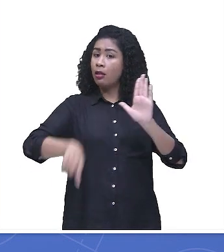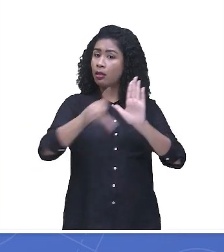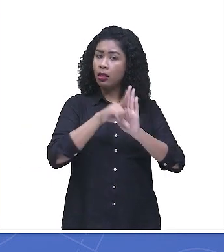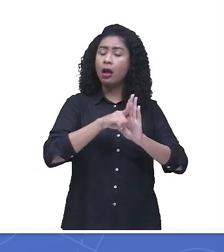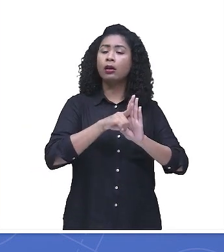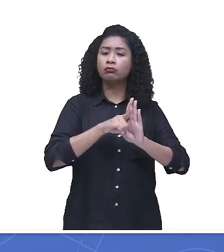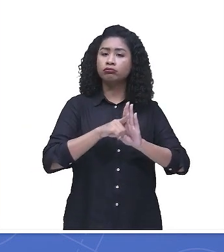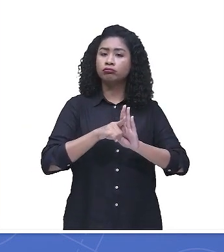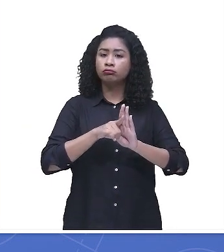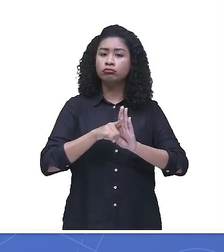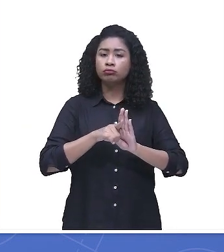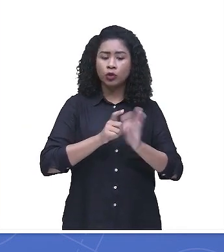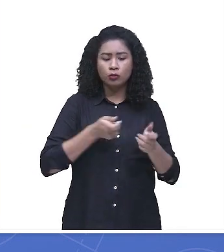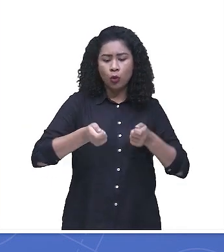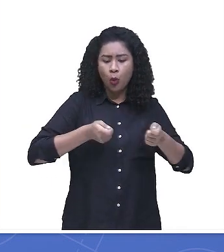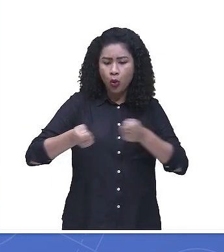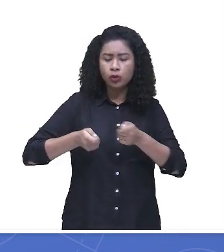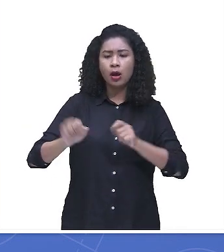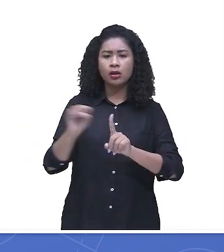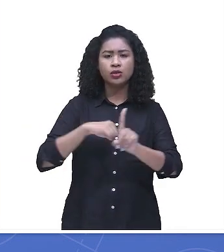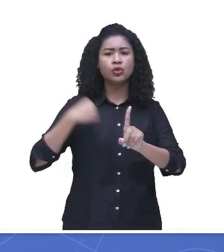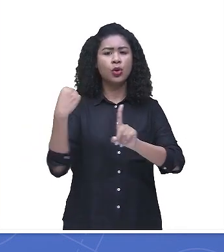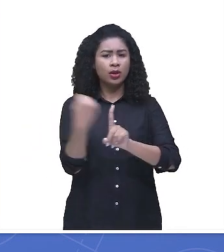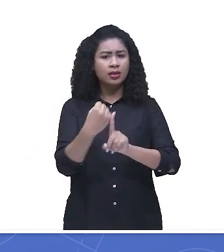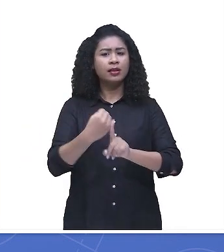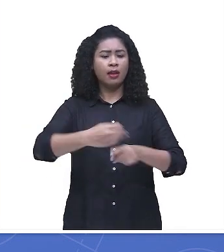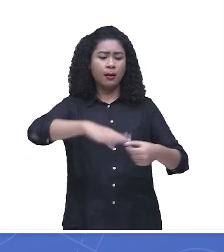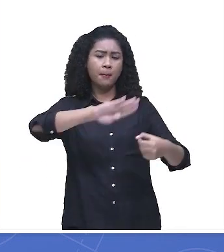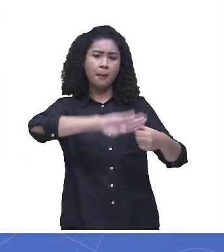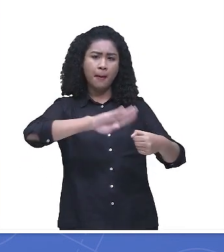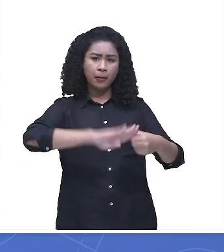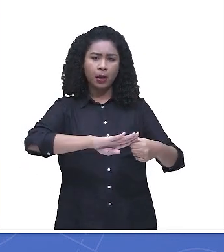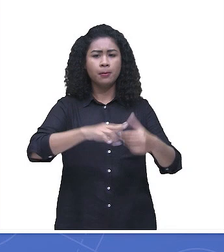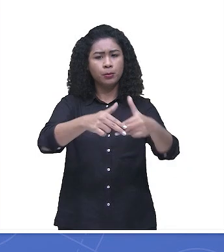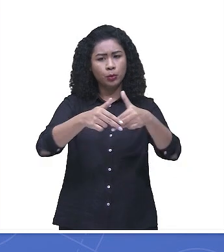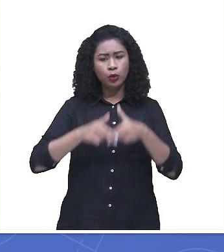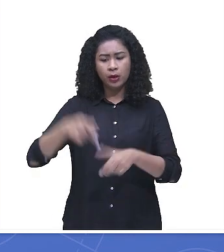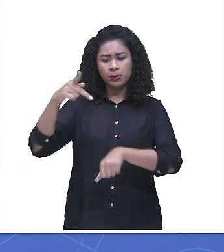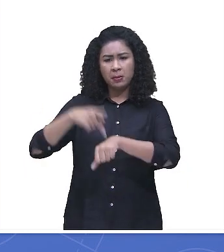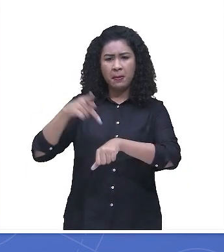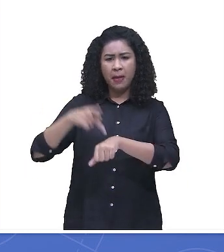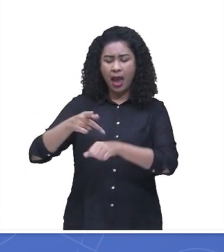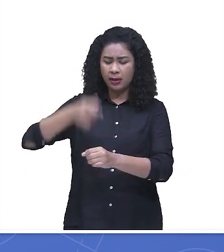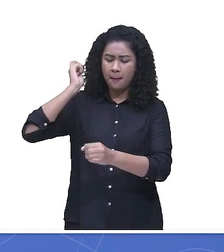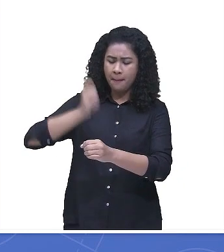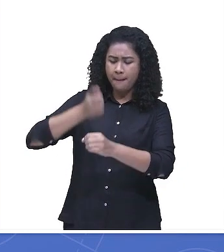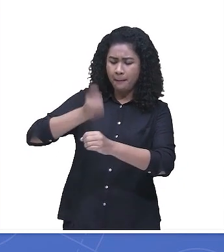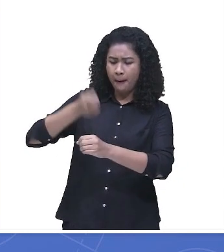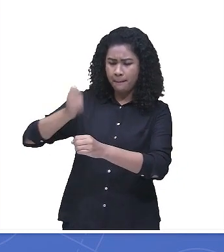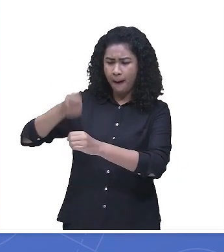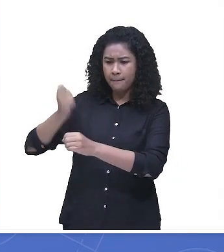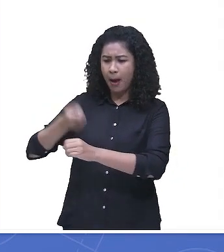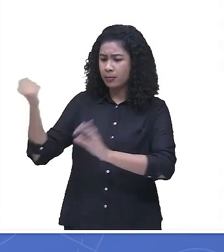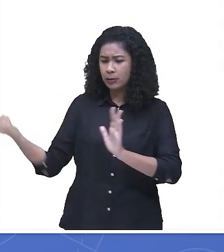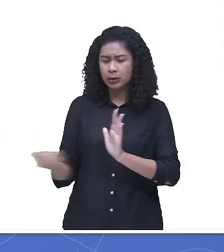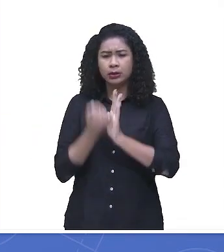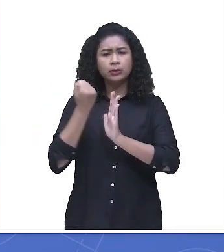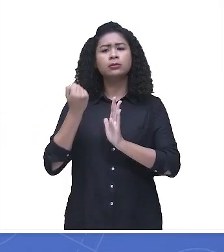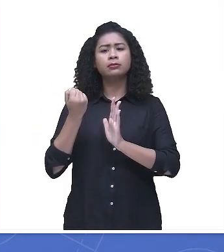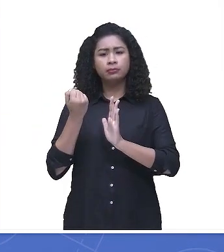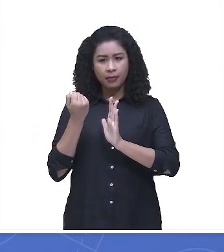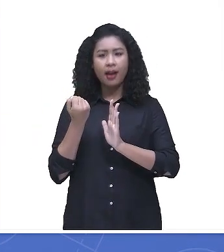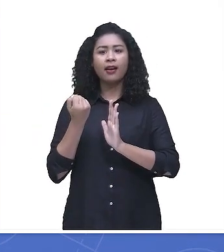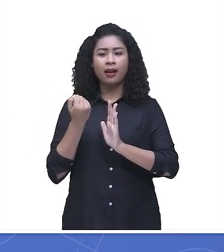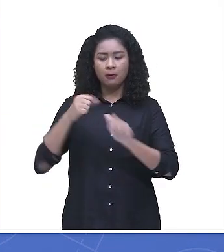sociedade babilônica e foram colocadas nas pedras para que não pudessem ser modificadas, não é mesmo? Então fica aí a informação